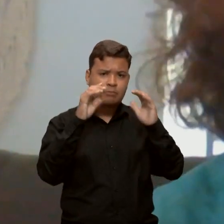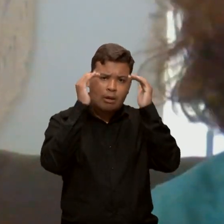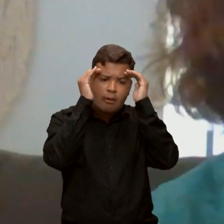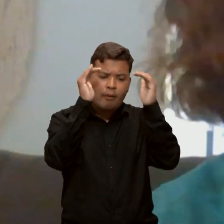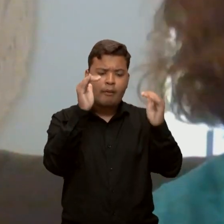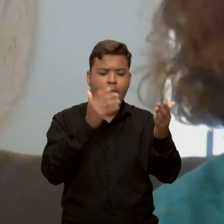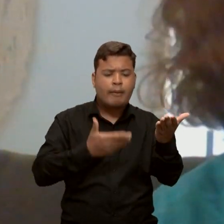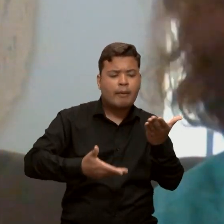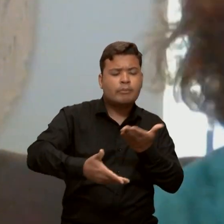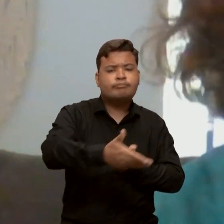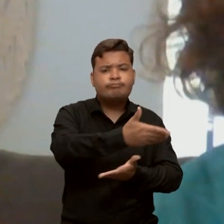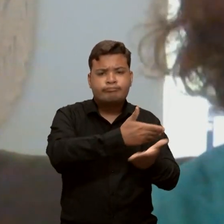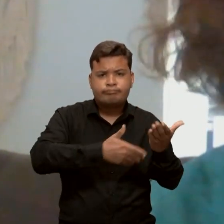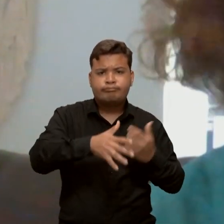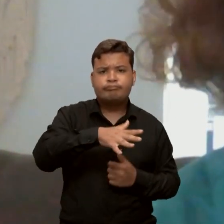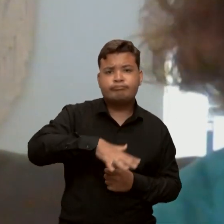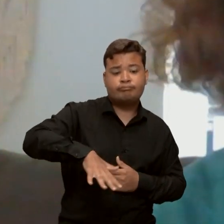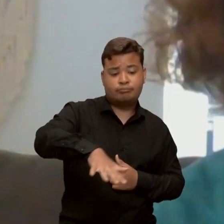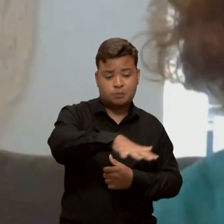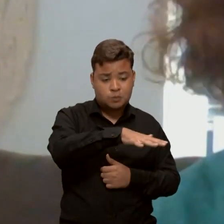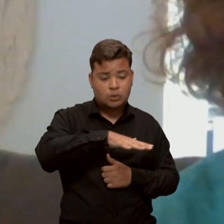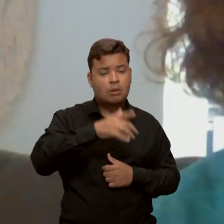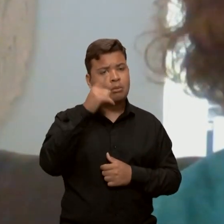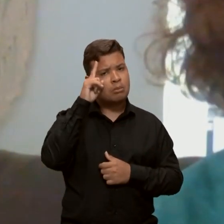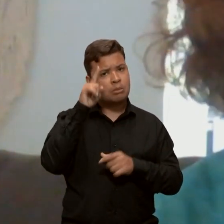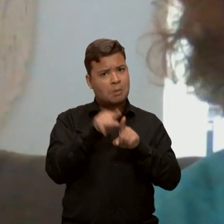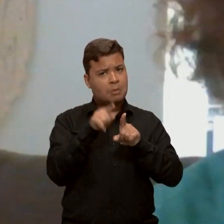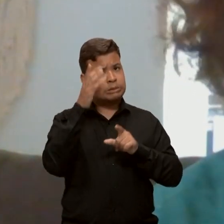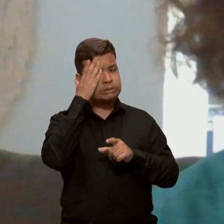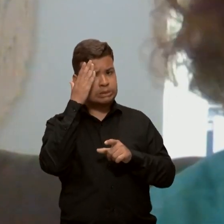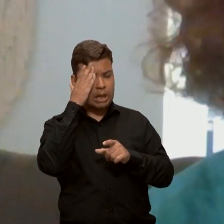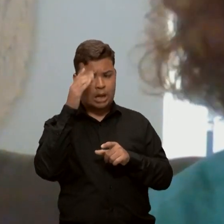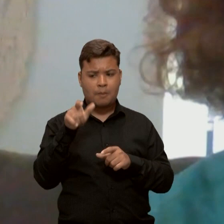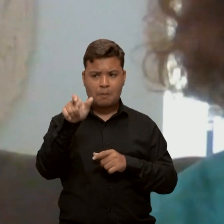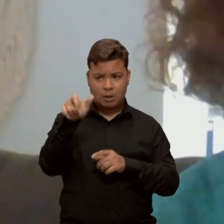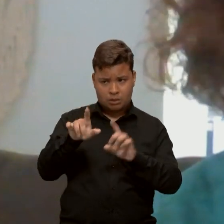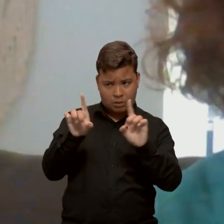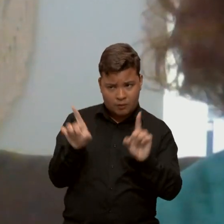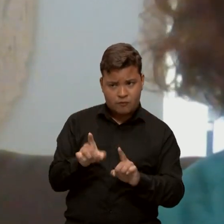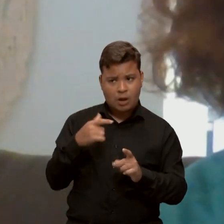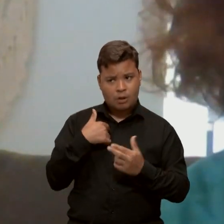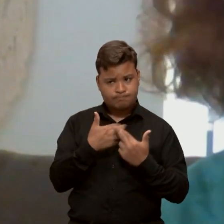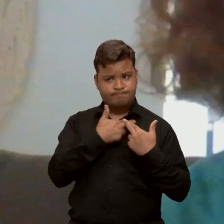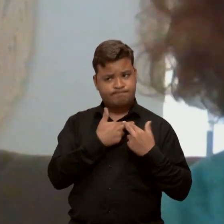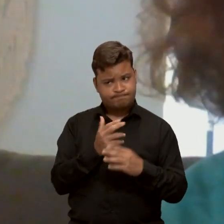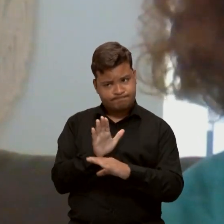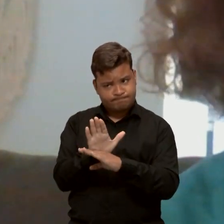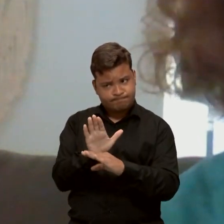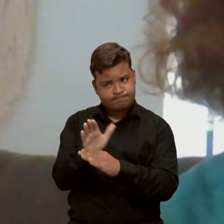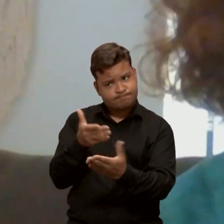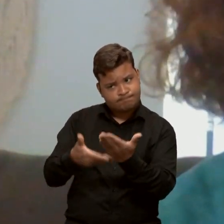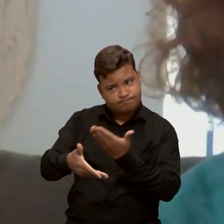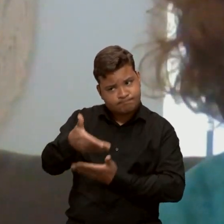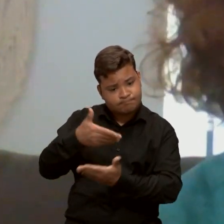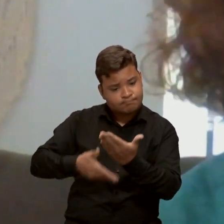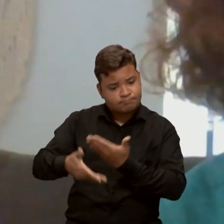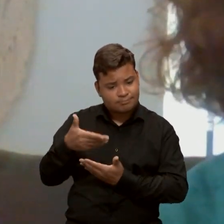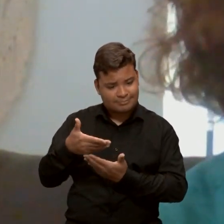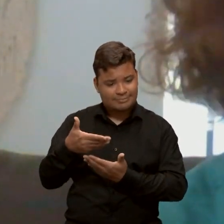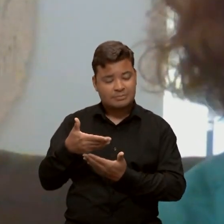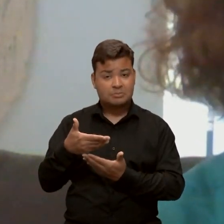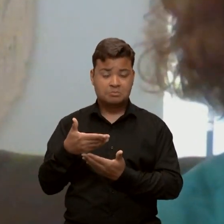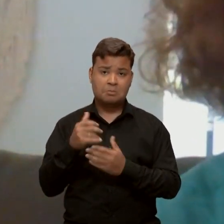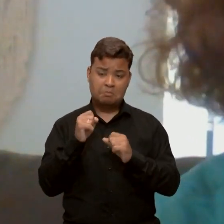responsabilidade delas com as outras, né? Independente da criança com deficiência ou